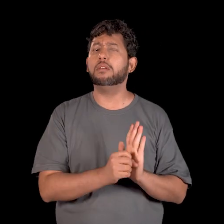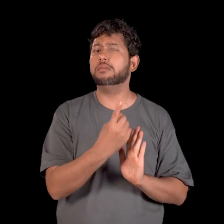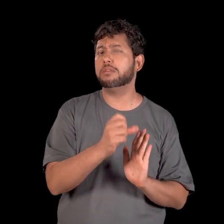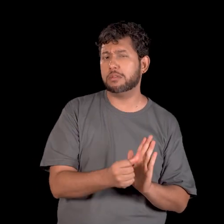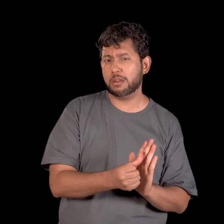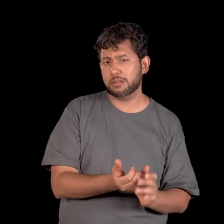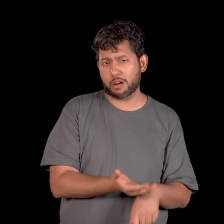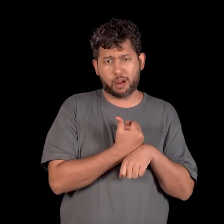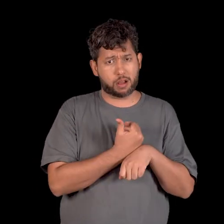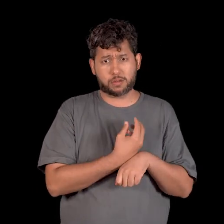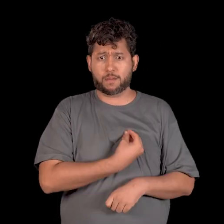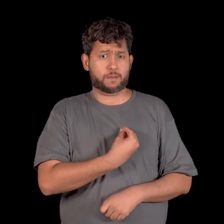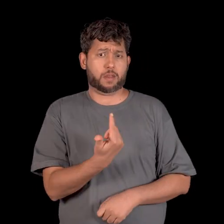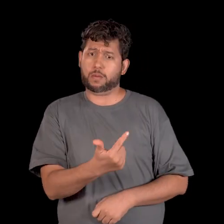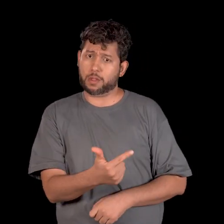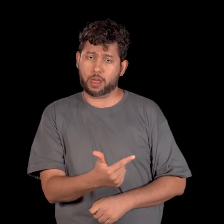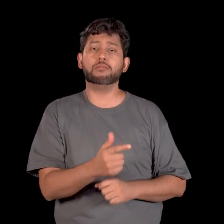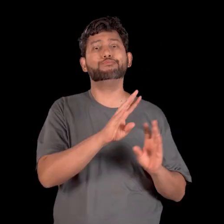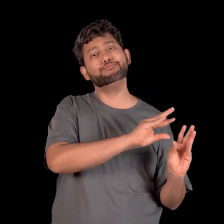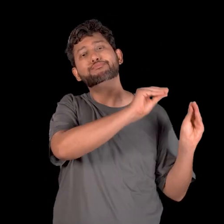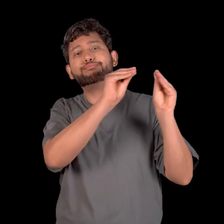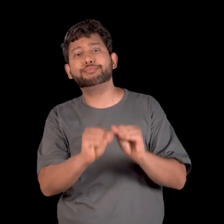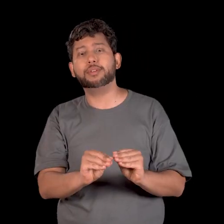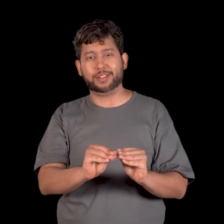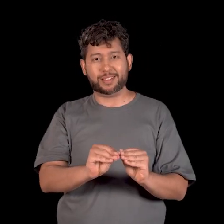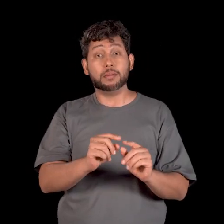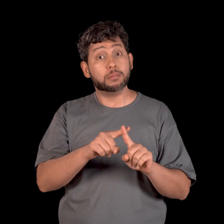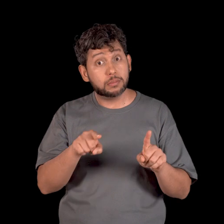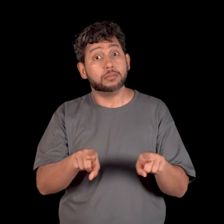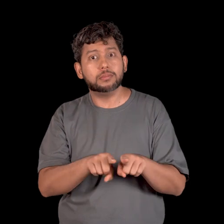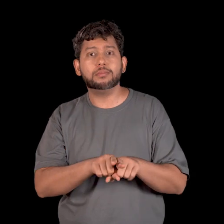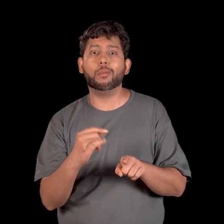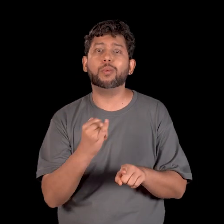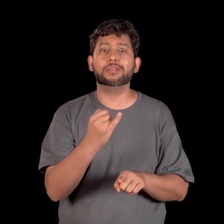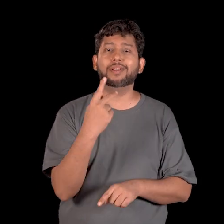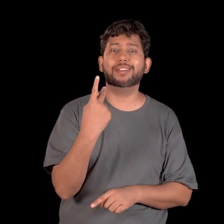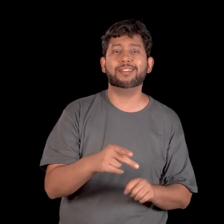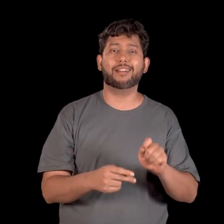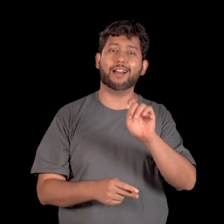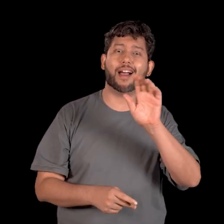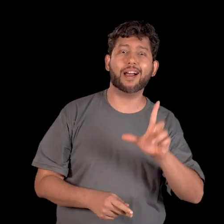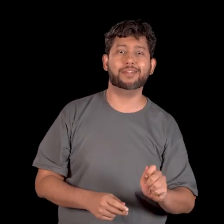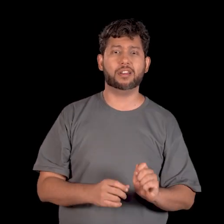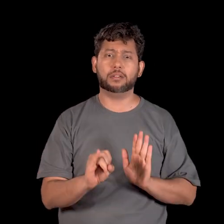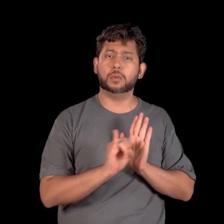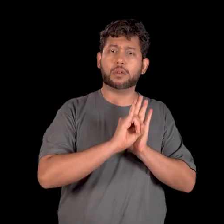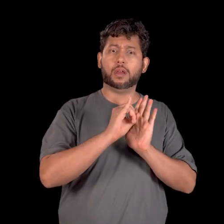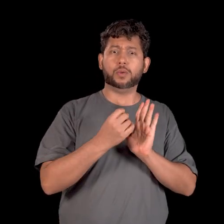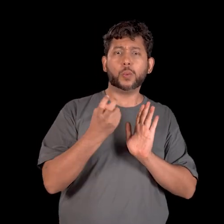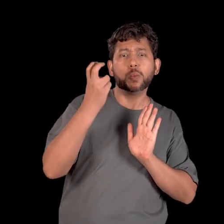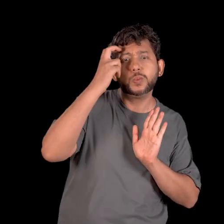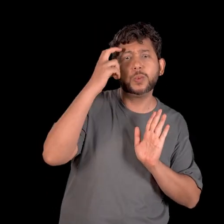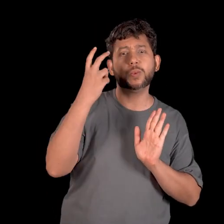território brasileiro antes da colonização no século XVI, muitos deles também podem ser considerados povos formadores do Brasil, com